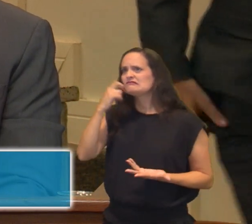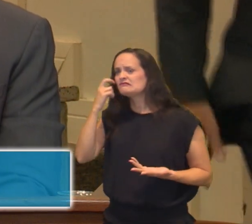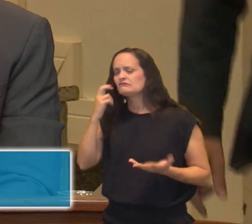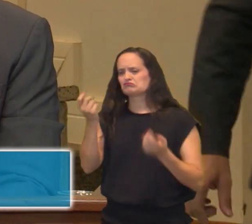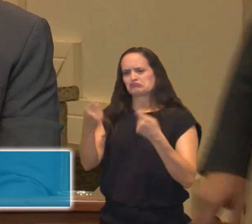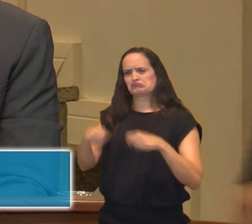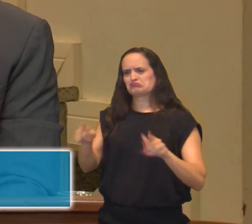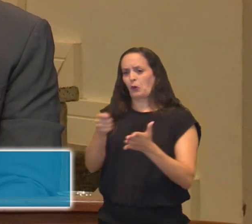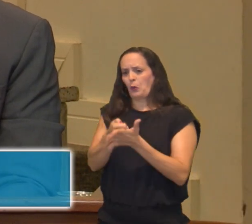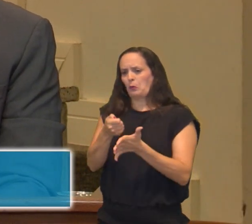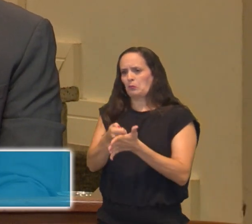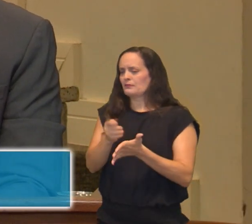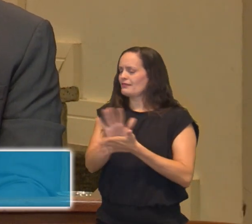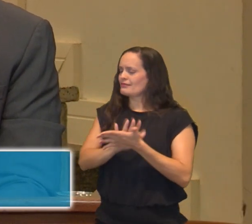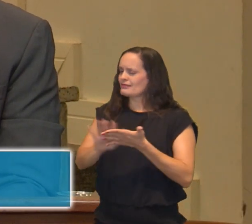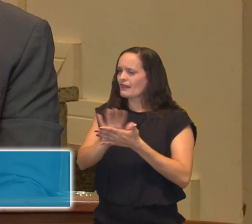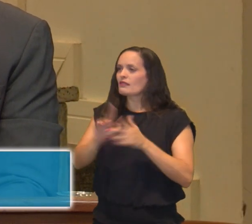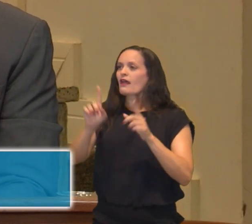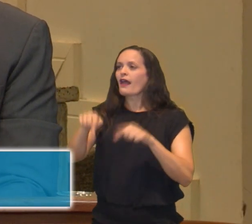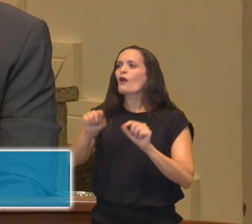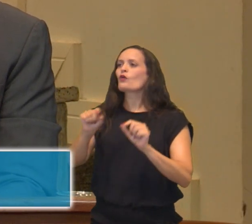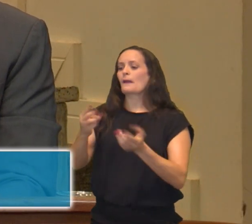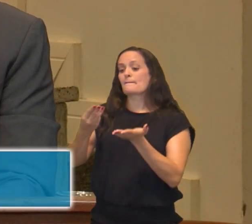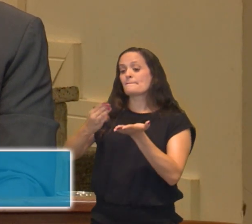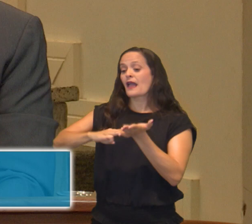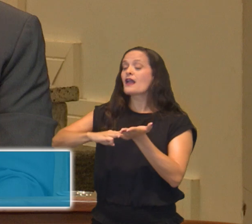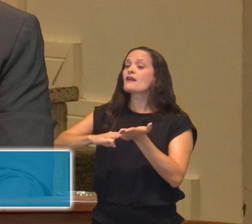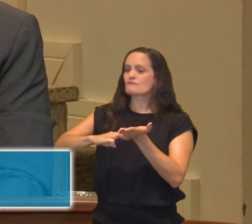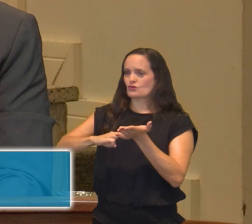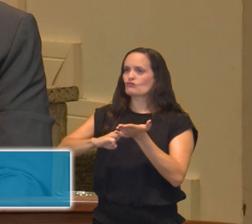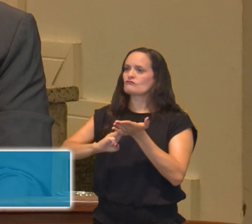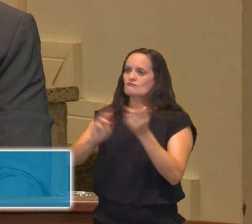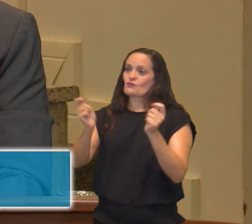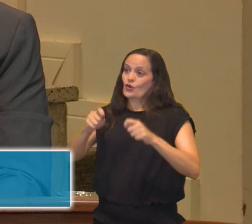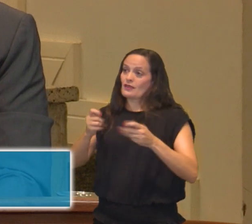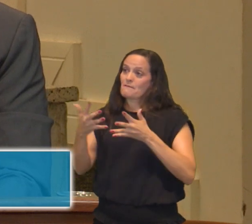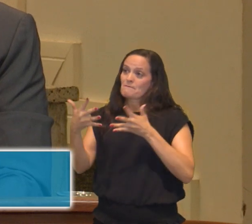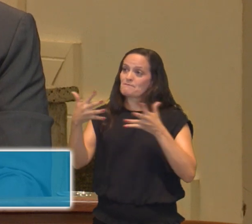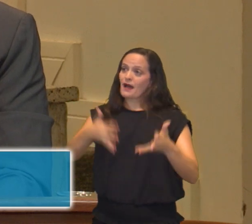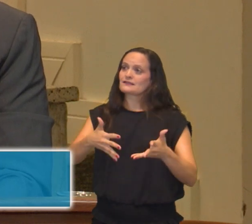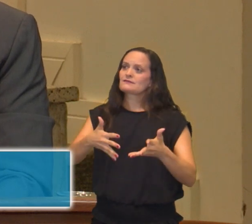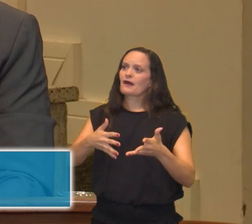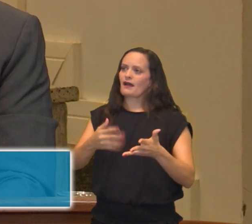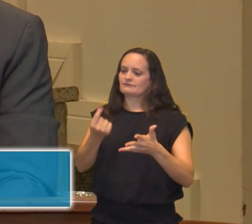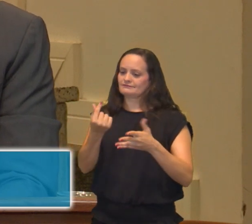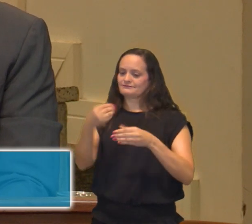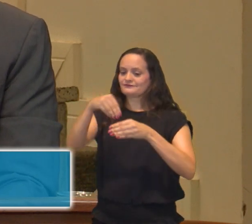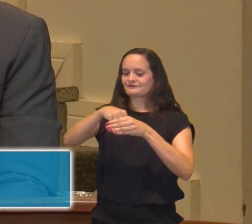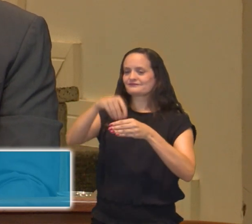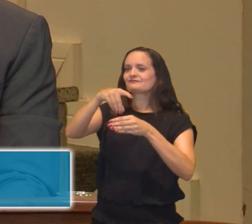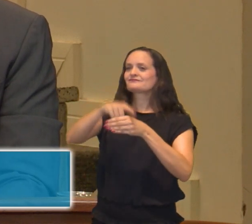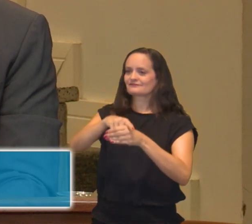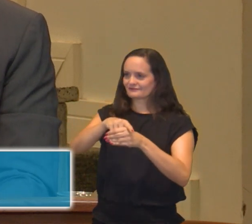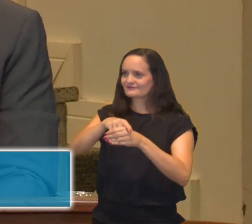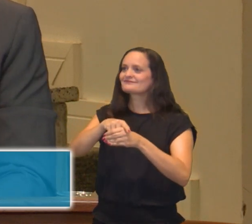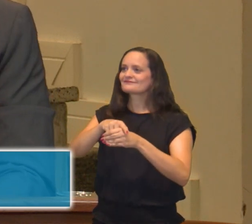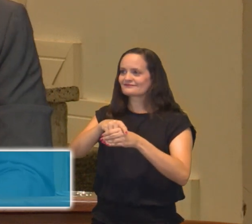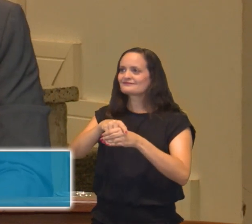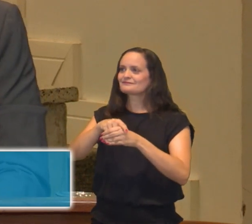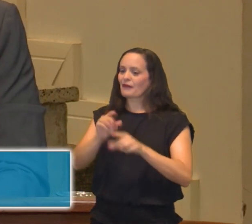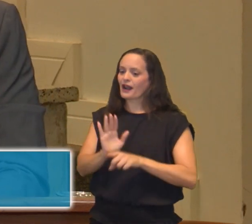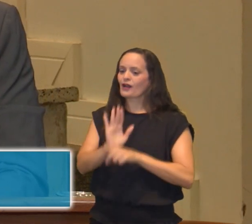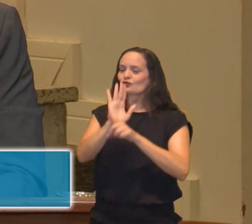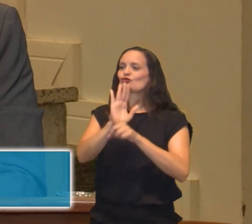fazê-lo. A oferta é para os membros da igreja, entregando o seu dízimo e a sua contribuição para a